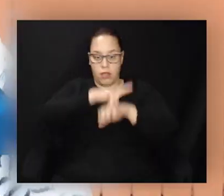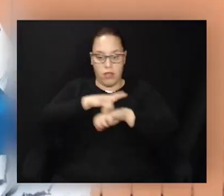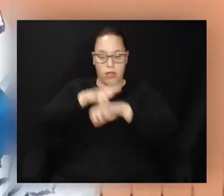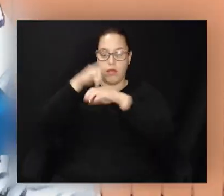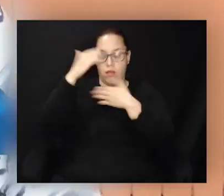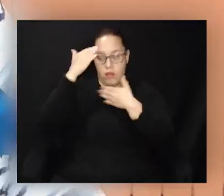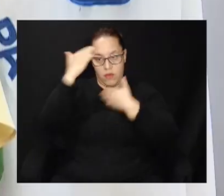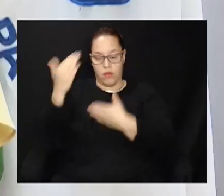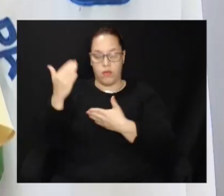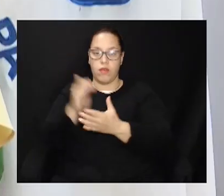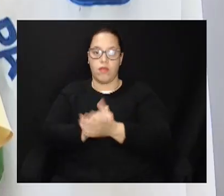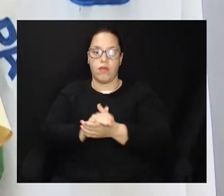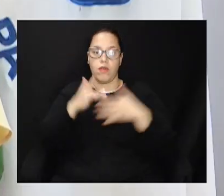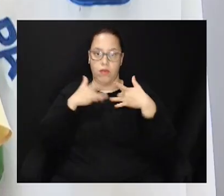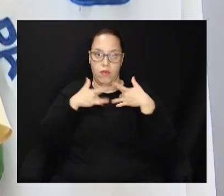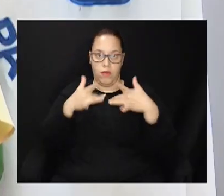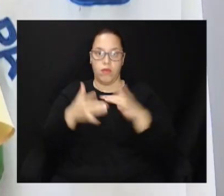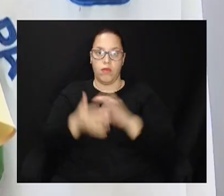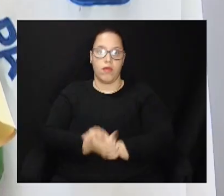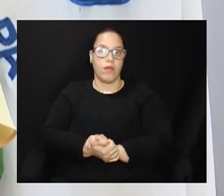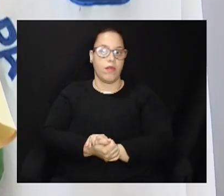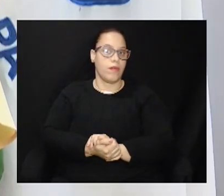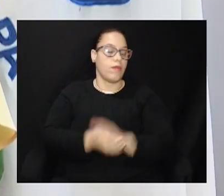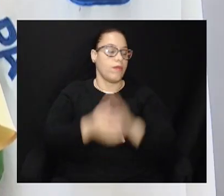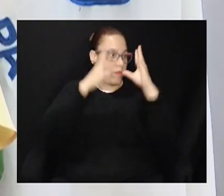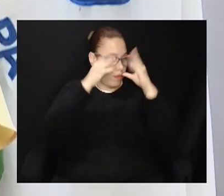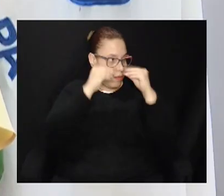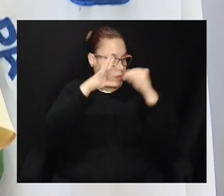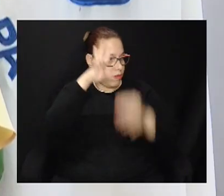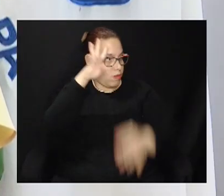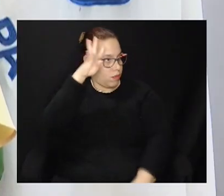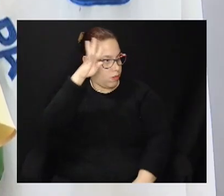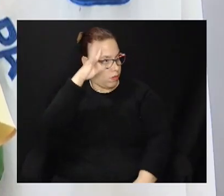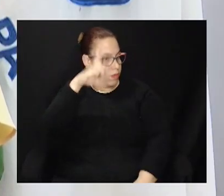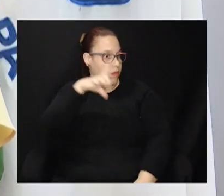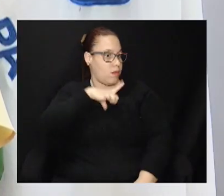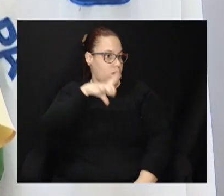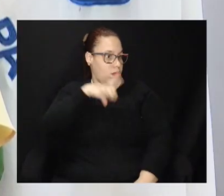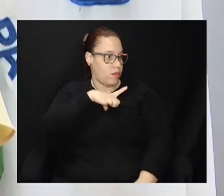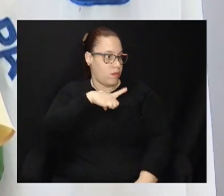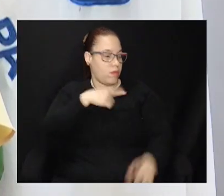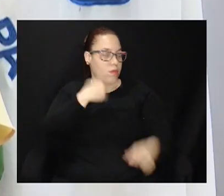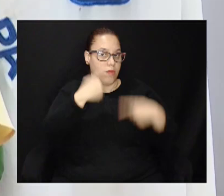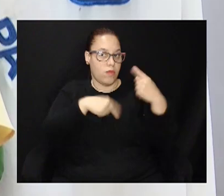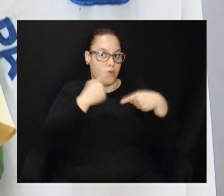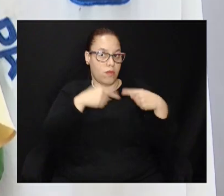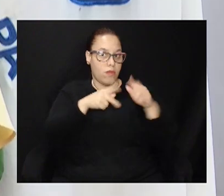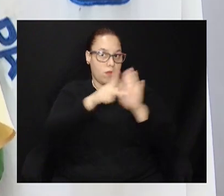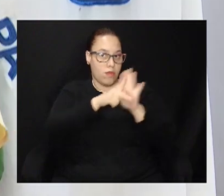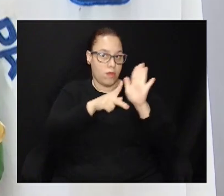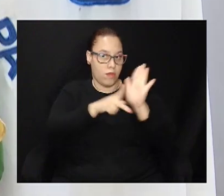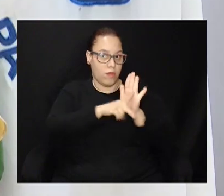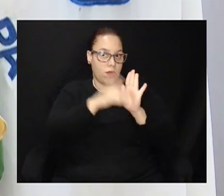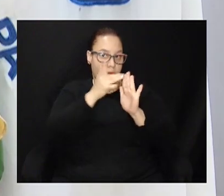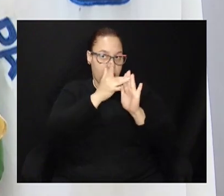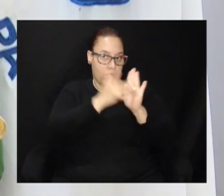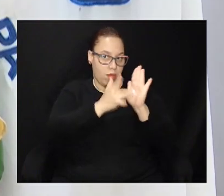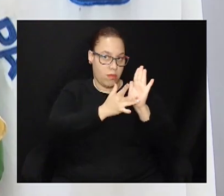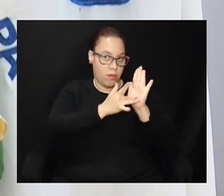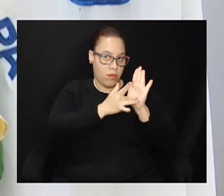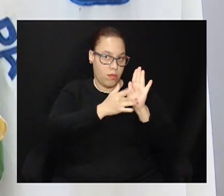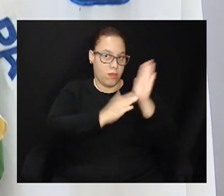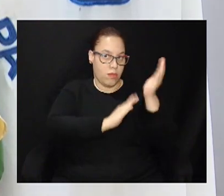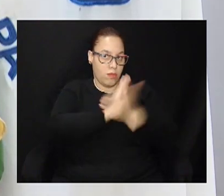de solidariedade. E na noite desta quarta-feira nós também tivemos a discussão dos projetos da pauta e foi aprovado